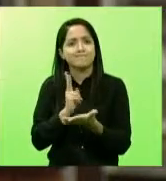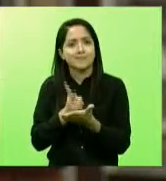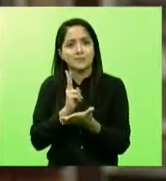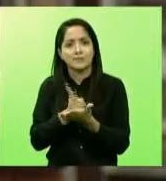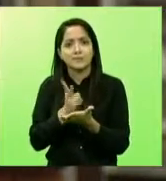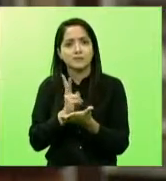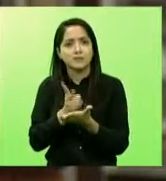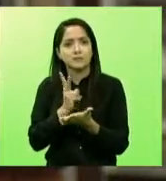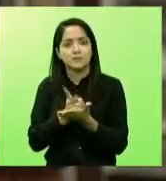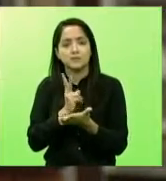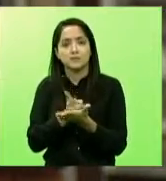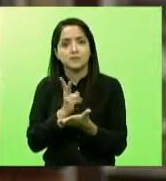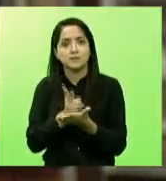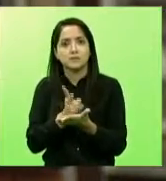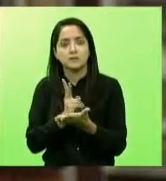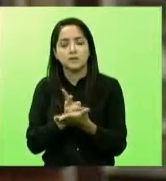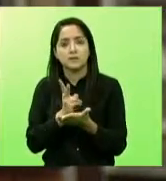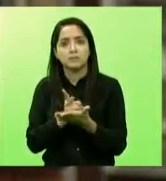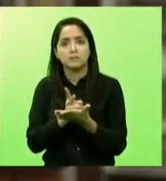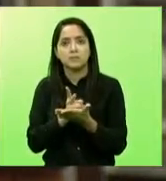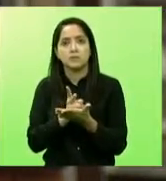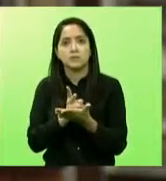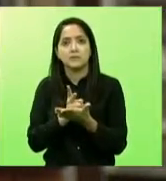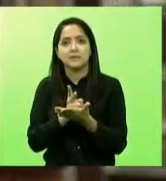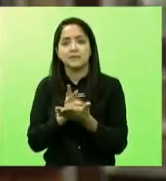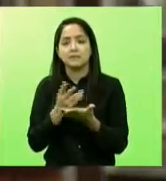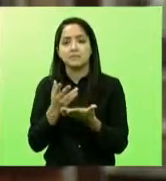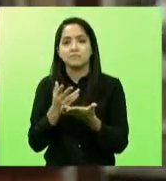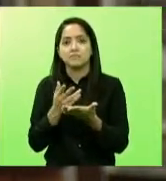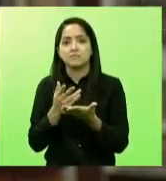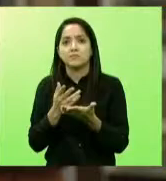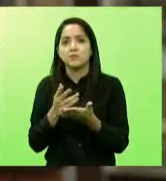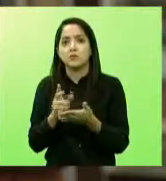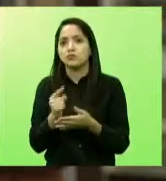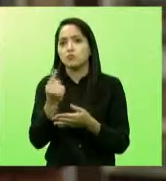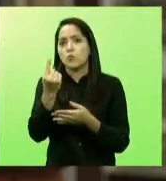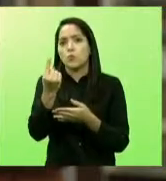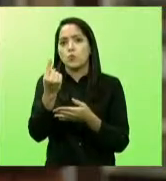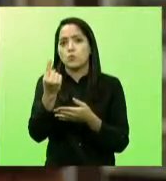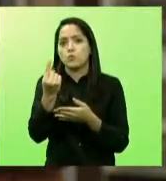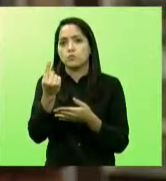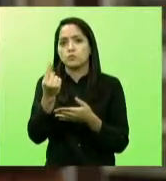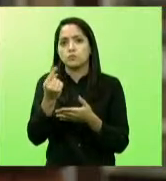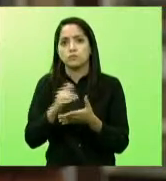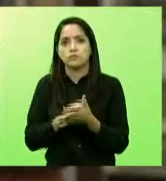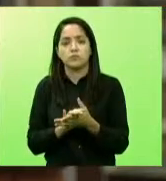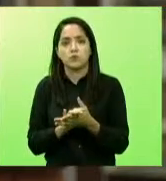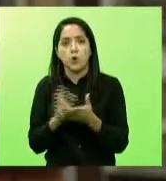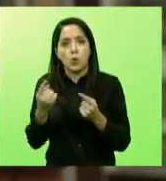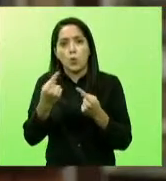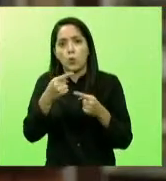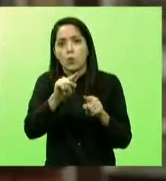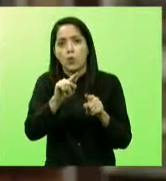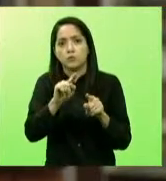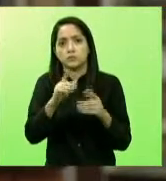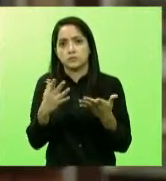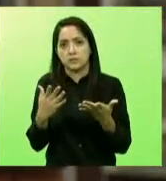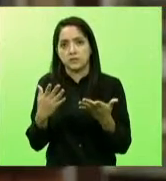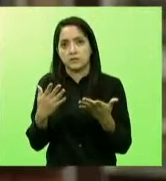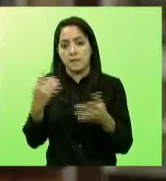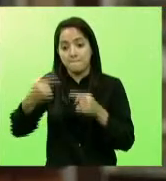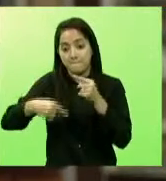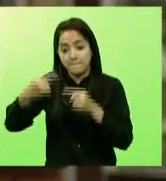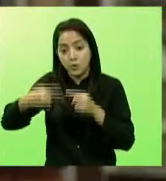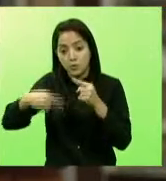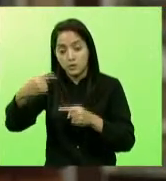constantemente, eu fico procurando, exatamente ninguém, absolutamente ninguém, contesta a construção política desse